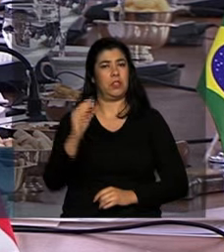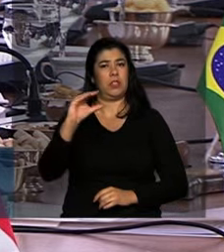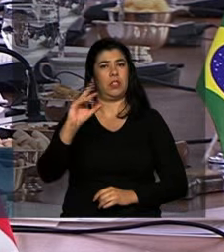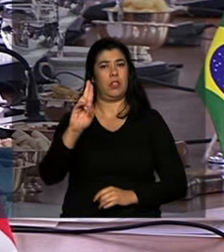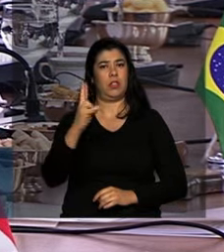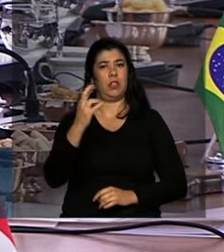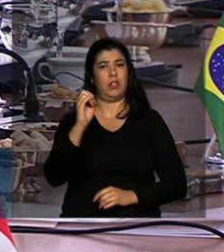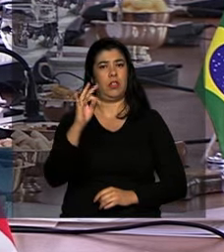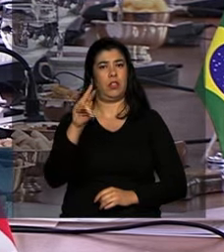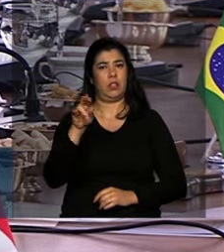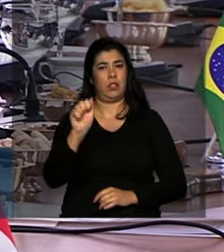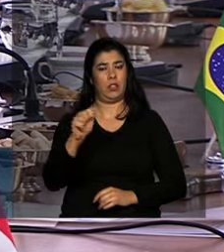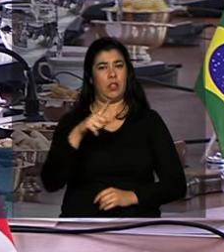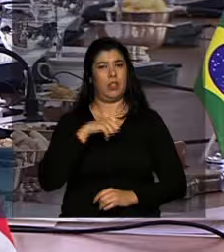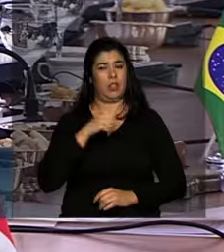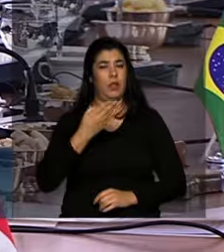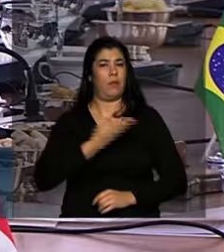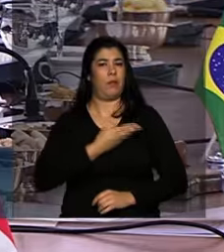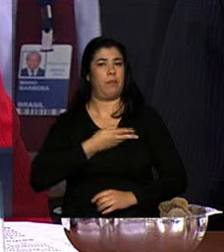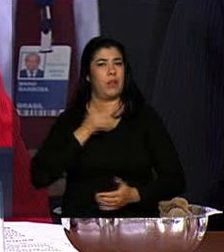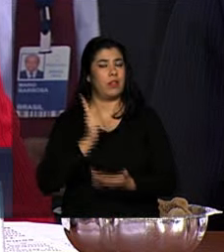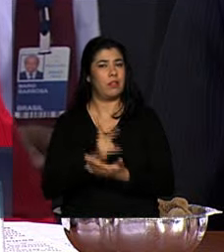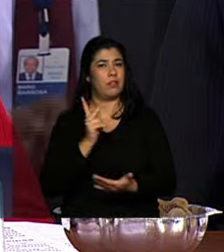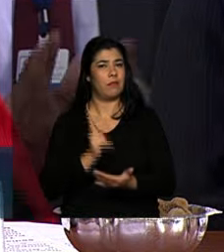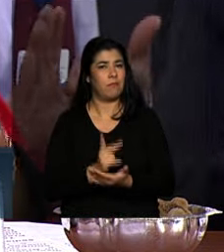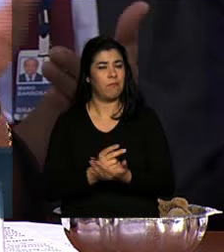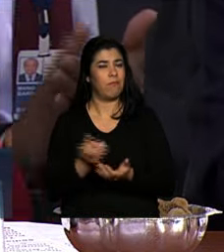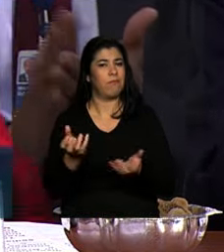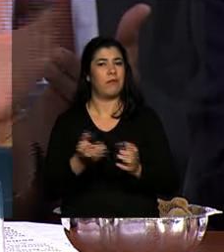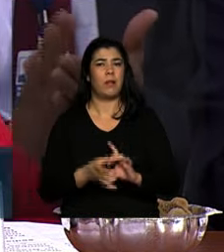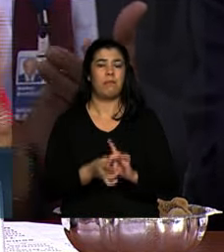Brasil uma amiga sempre pronta.